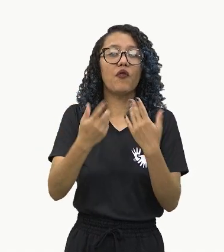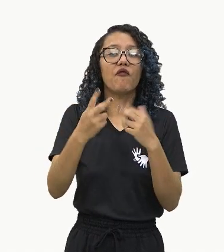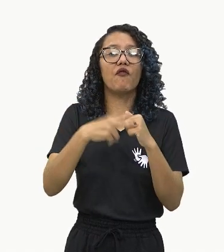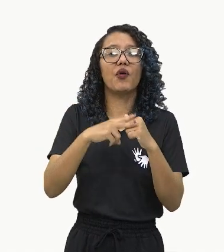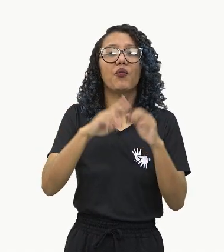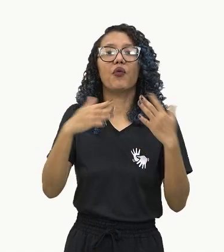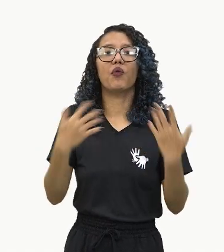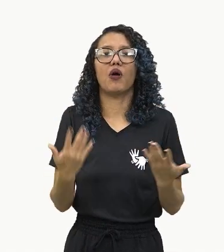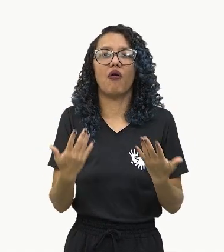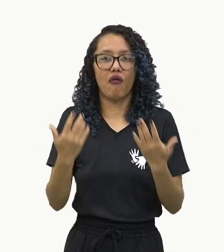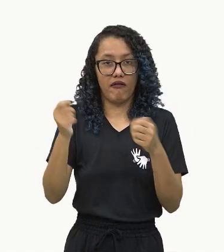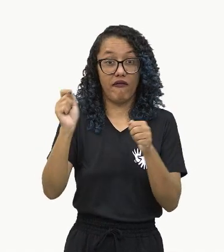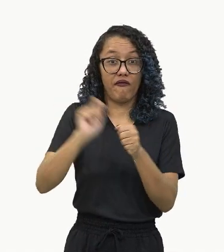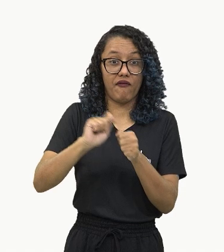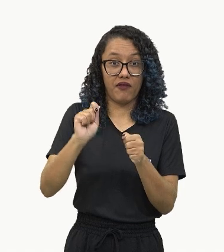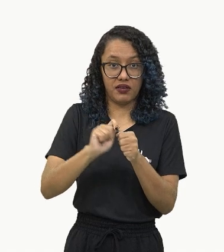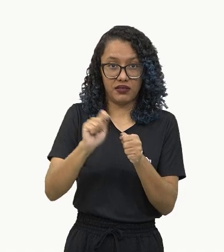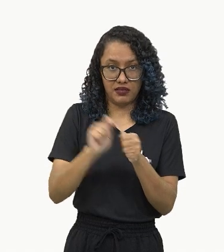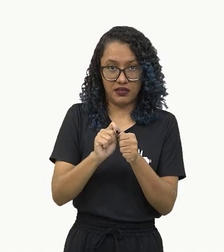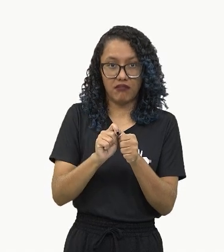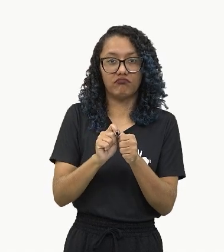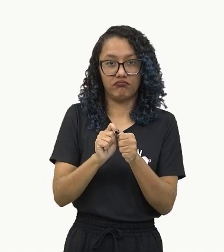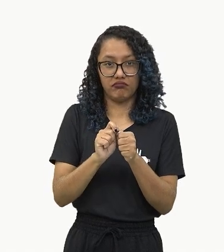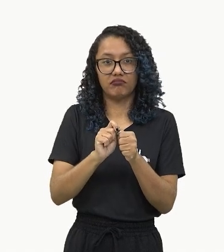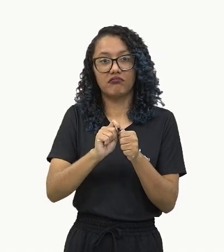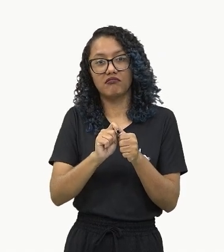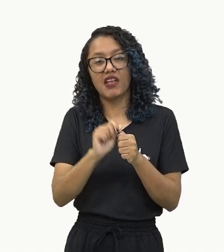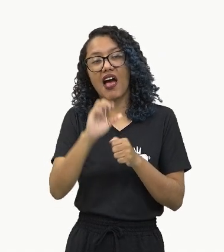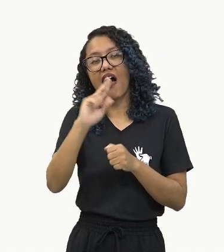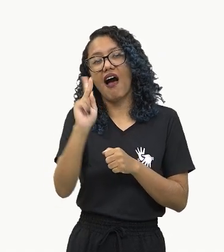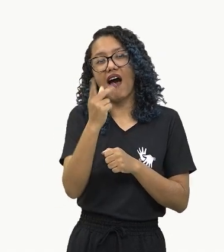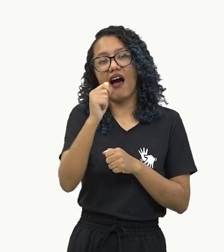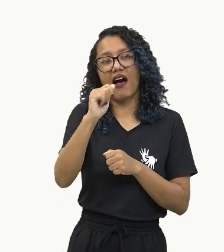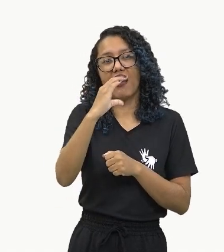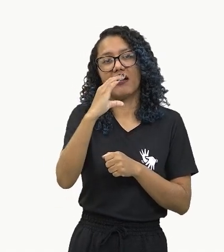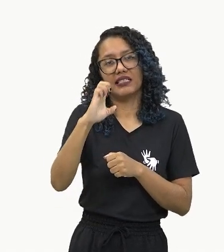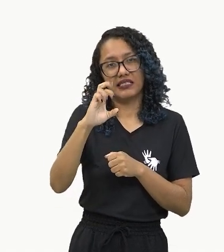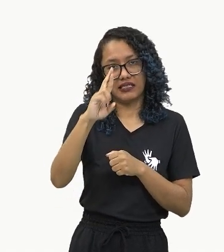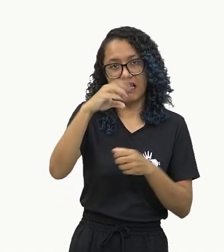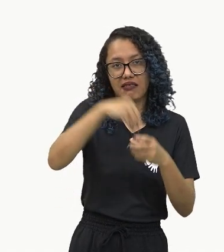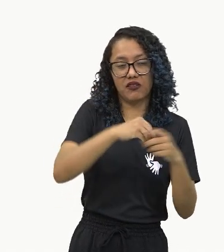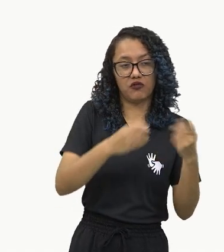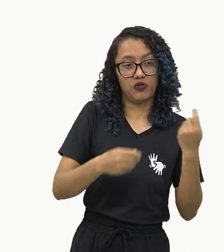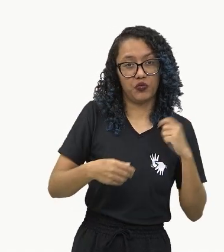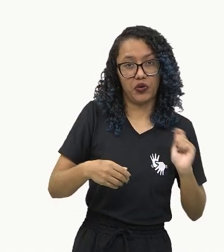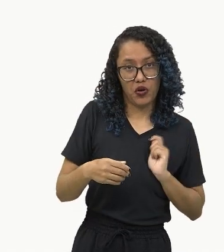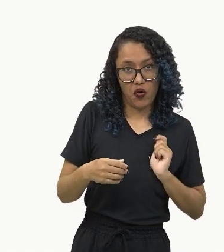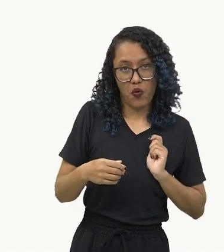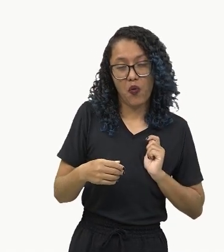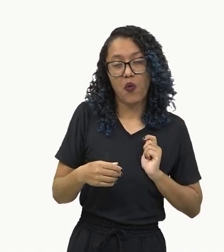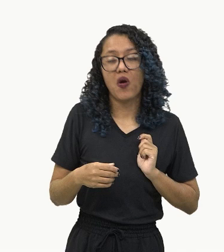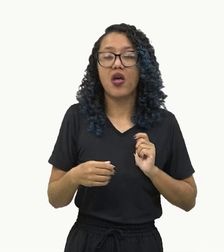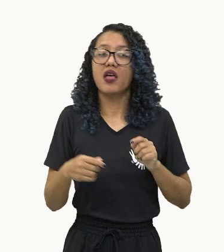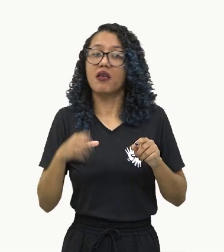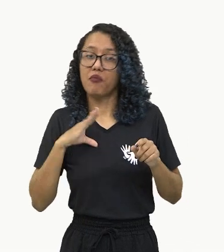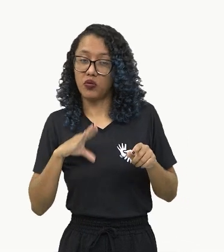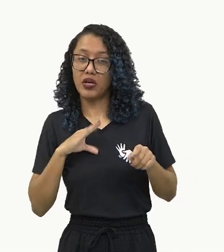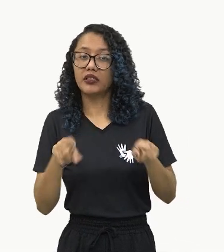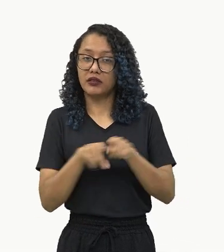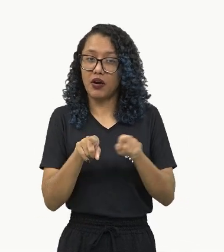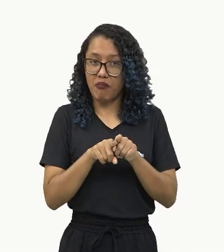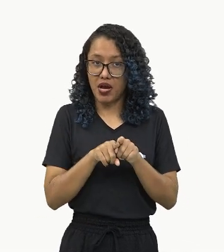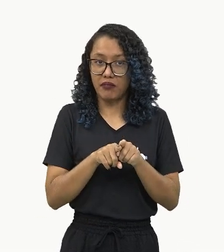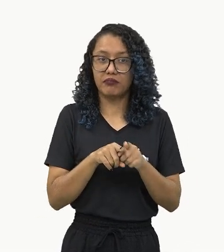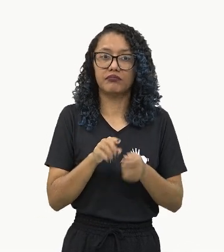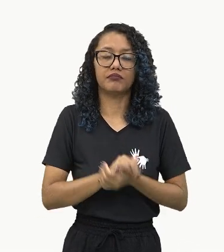que é um verbo totalmente irregular na língua espanhola, né? Português também, né? Aí responde, é difícil a situação acá para